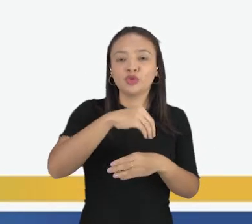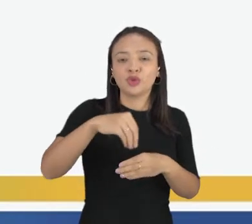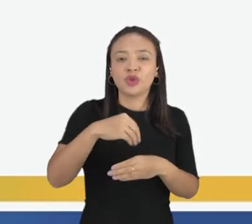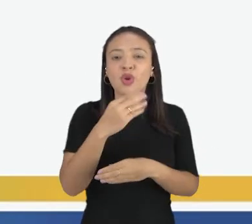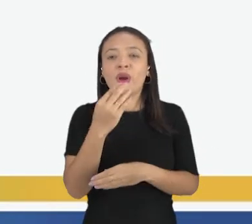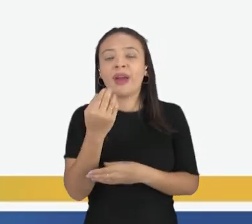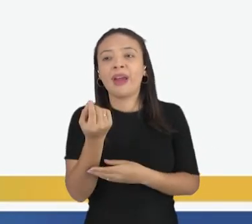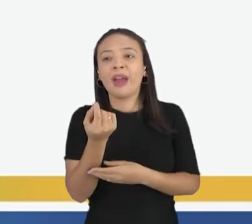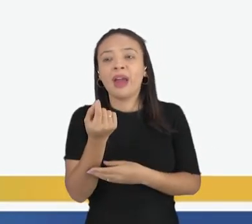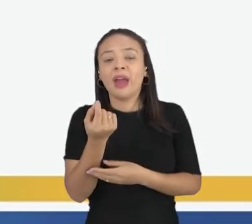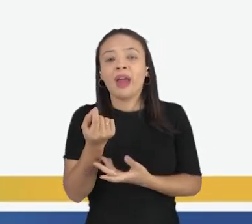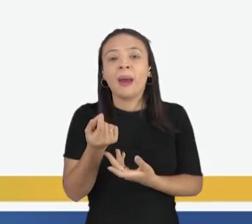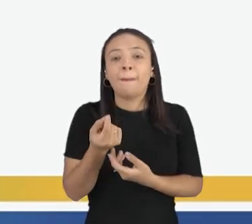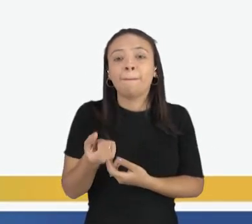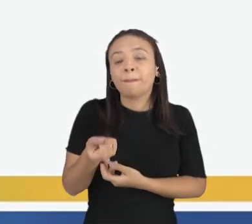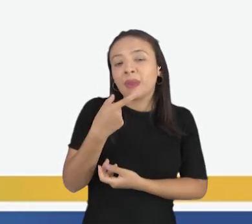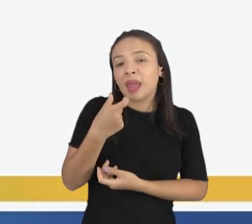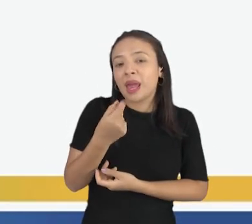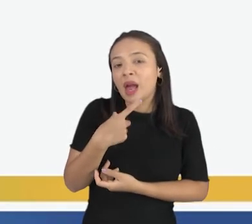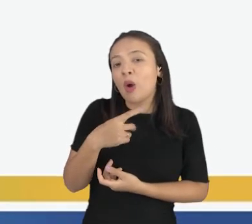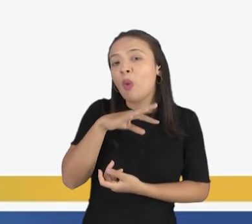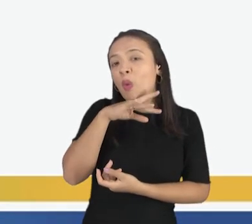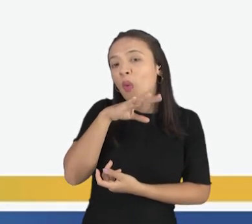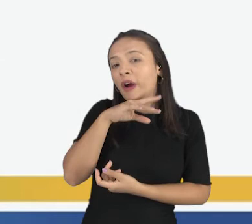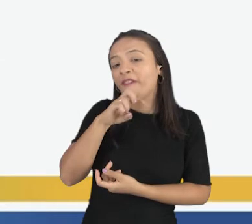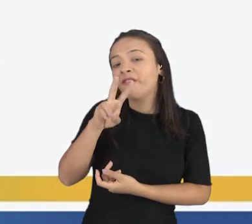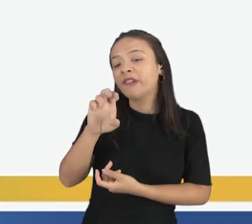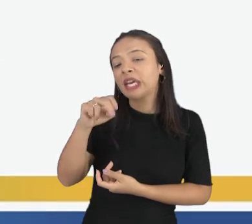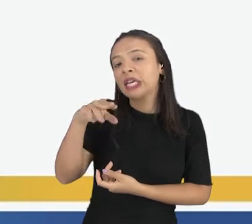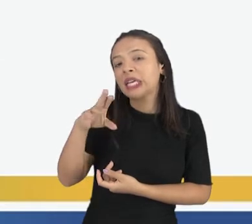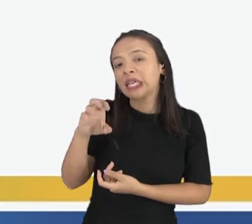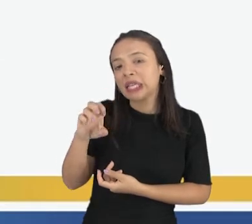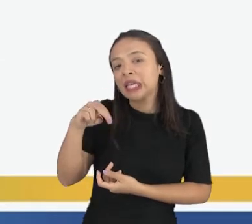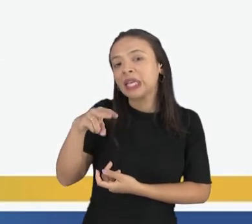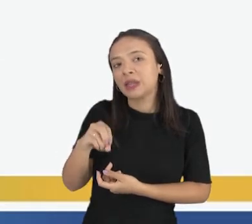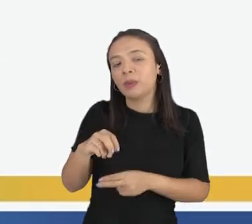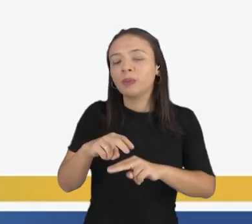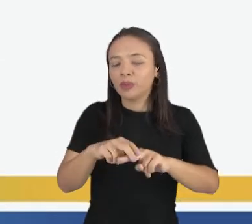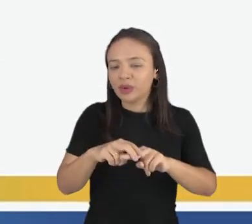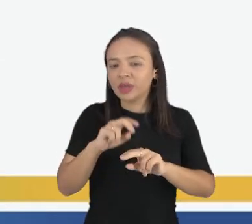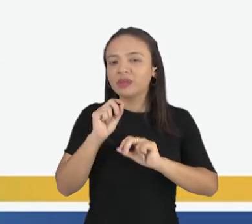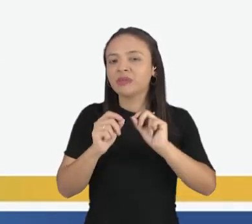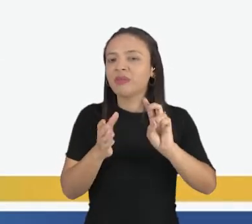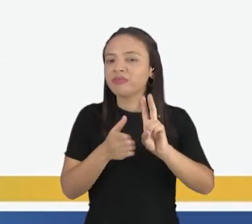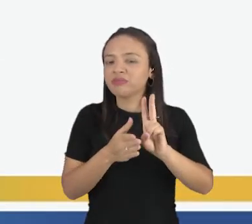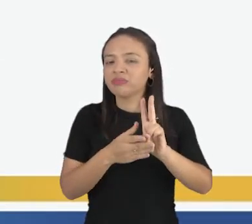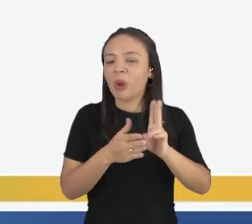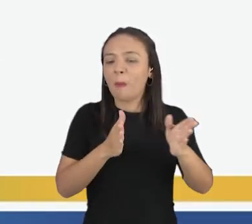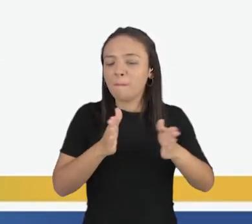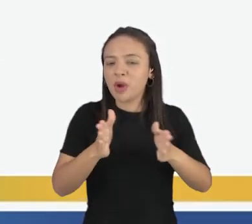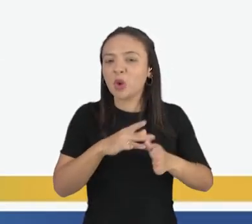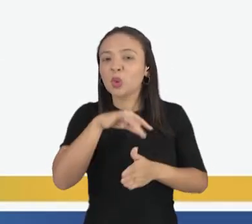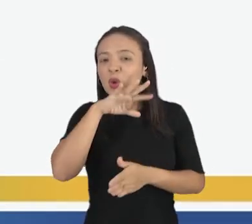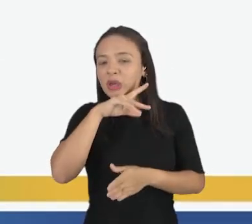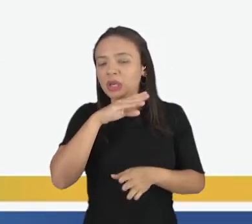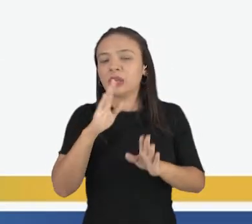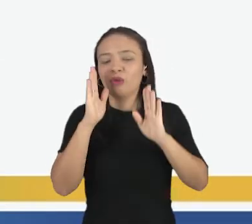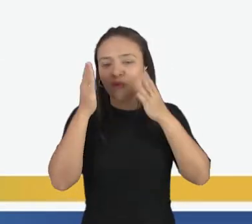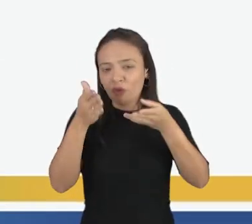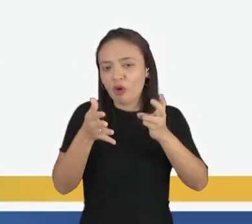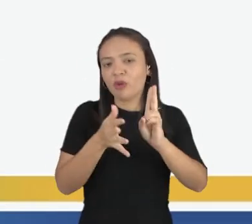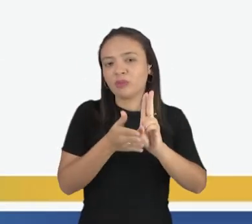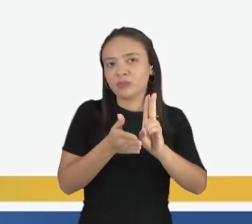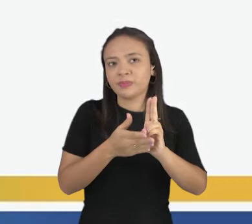ratos, tá? Então, por isso que a gente diz que esse período foi muito cruel para essa população, ok? Aí a gente tem, claro, né, a resistência